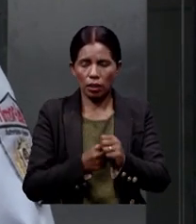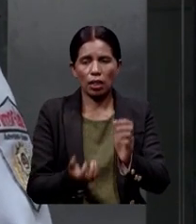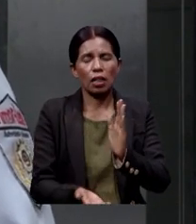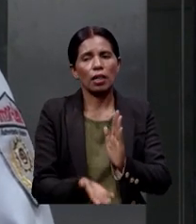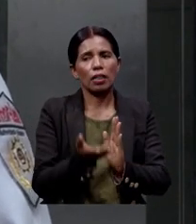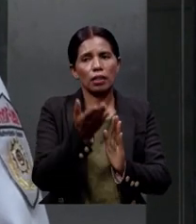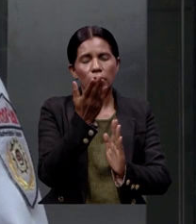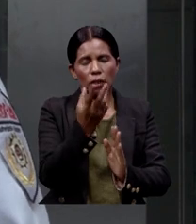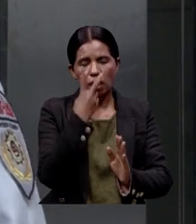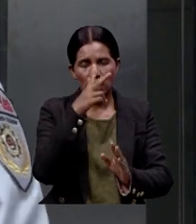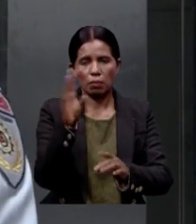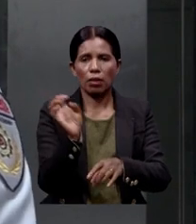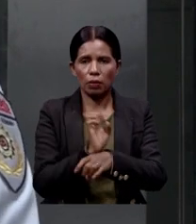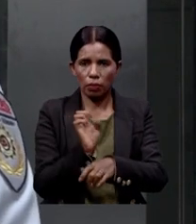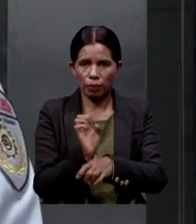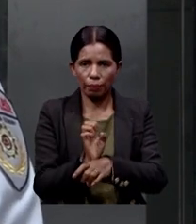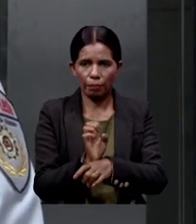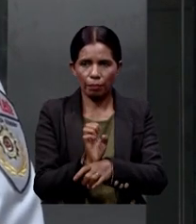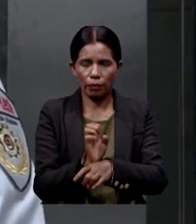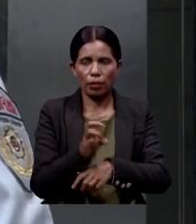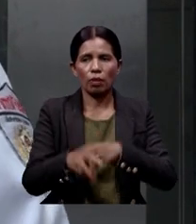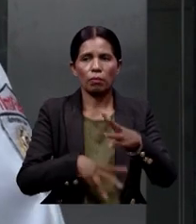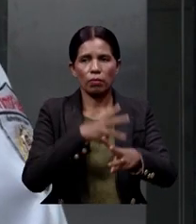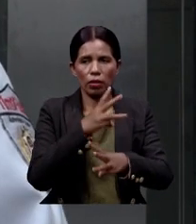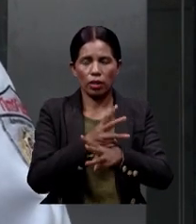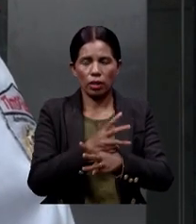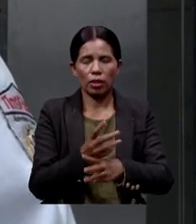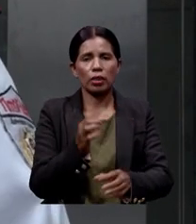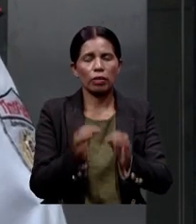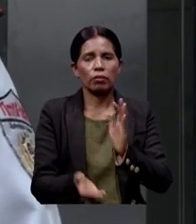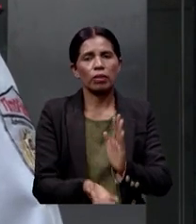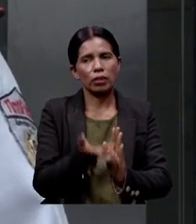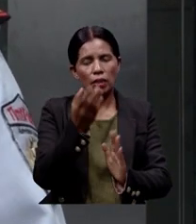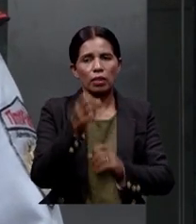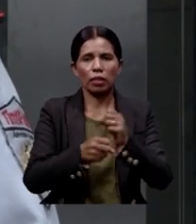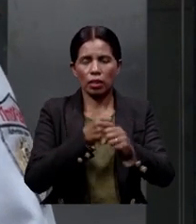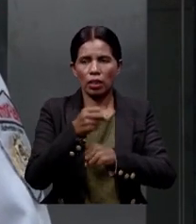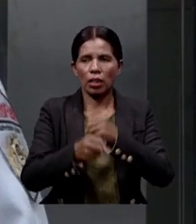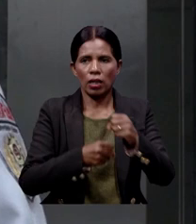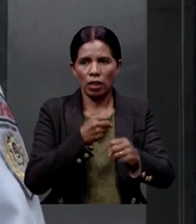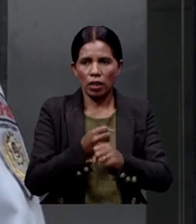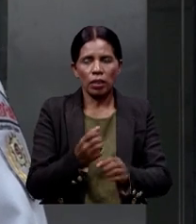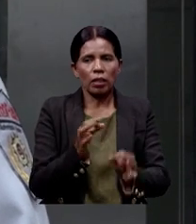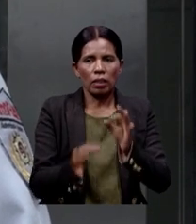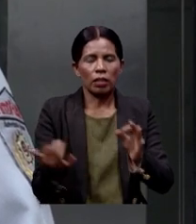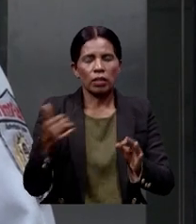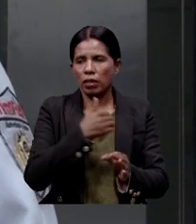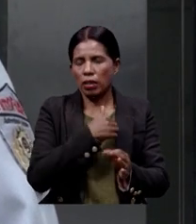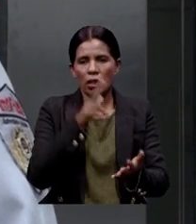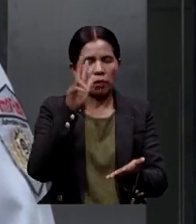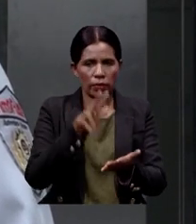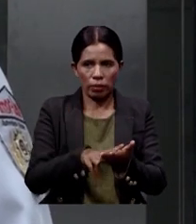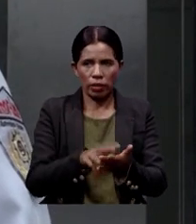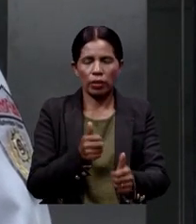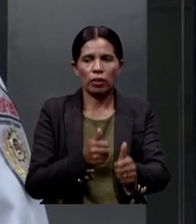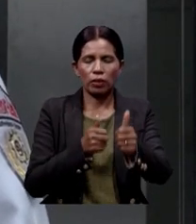areba flutuação econômico mundial. Quando sai, né? Se ir a tinantinan. Nem que mesmo se ir a aprovação, mas tu ir